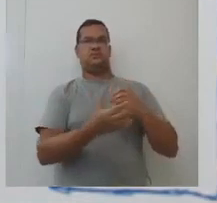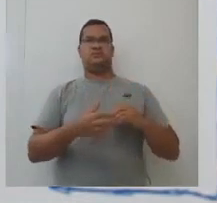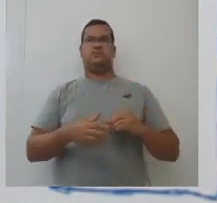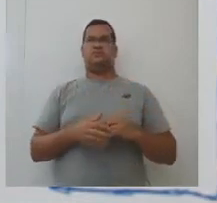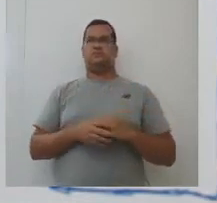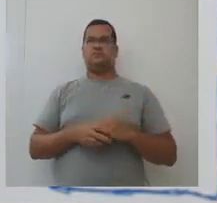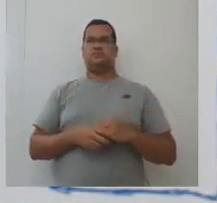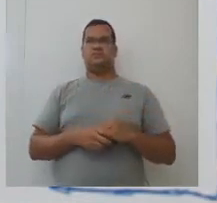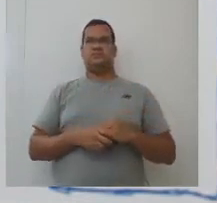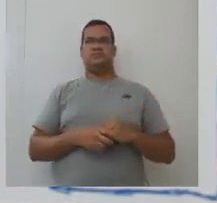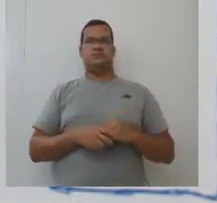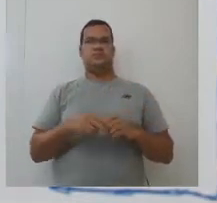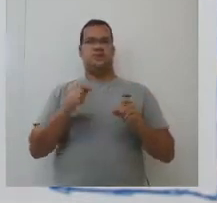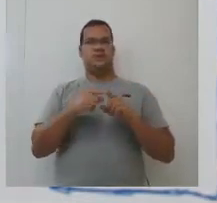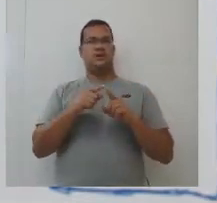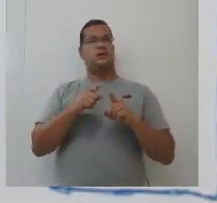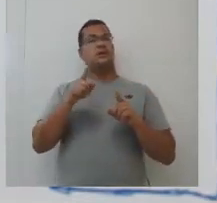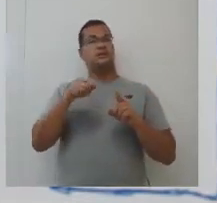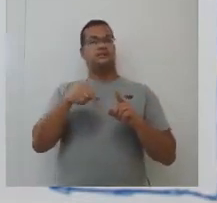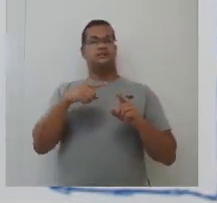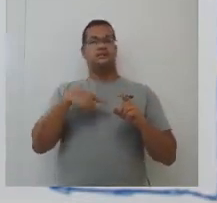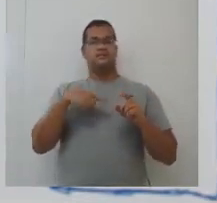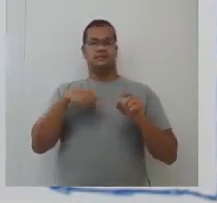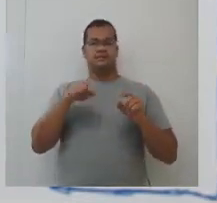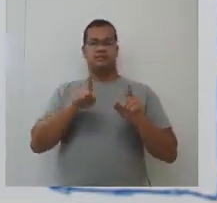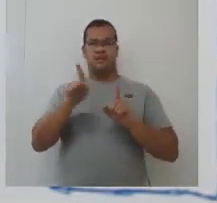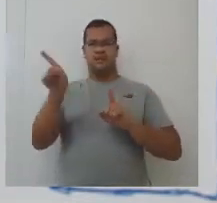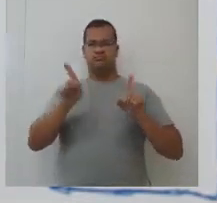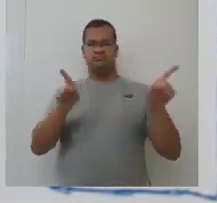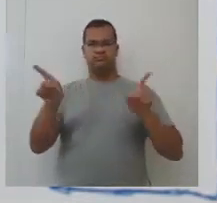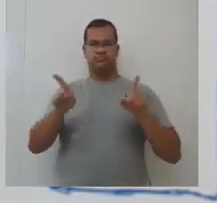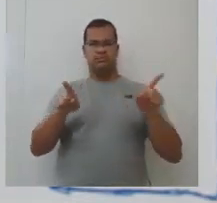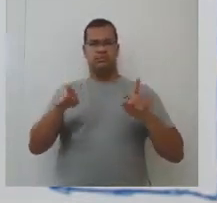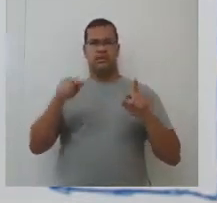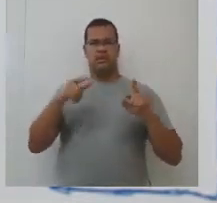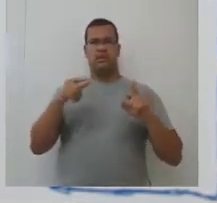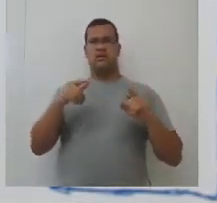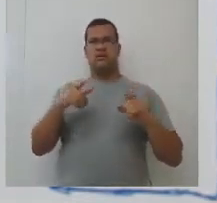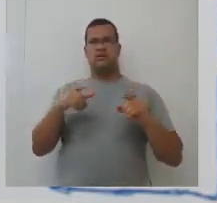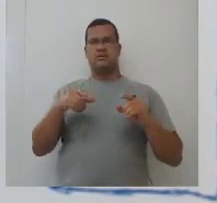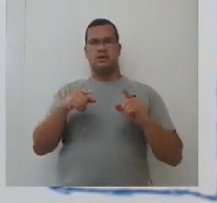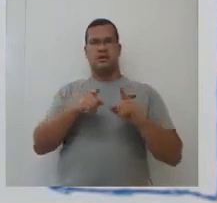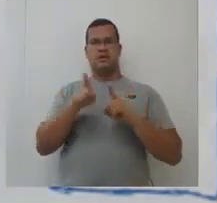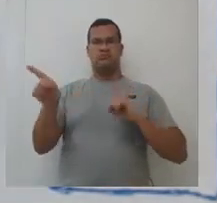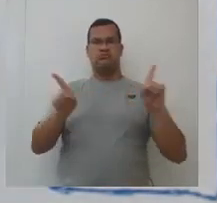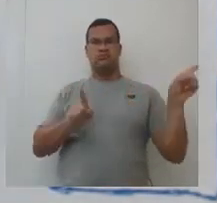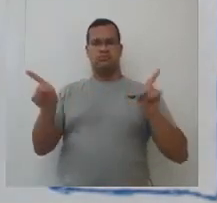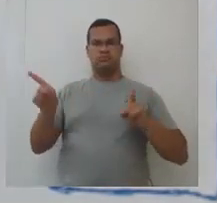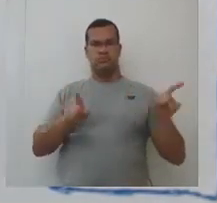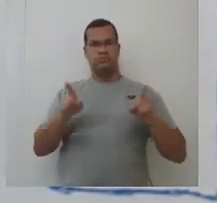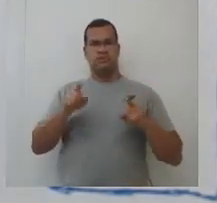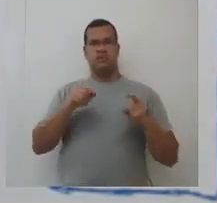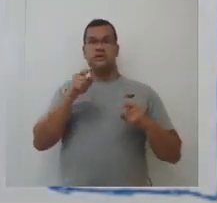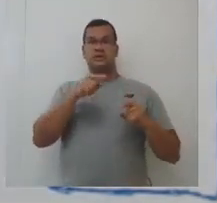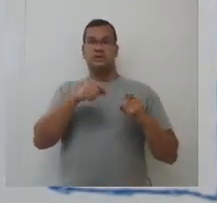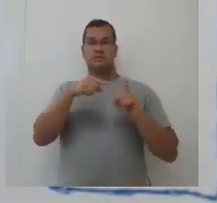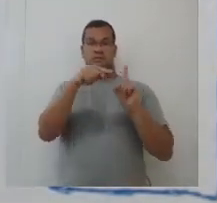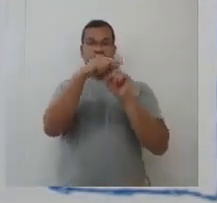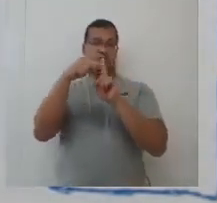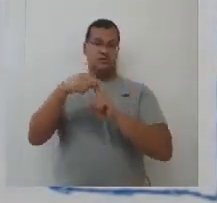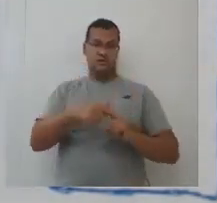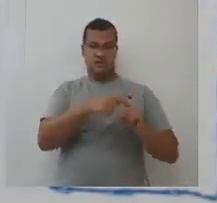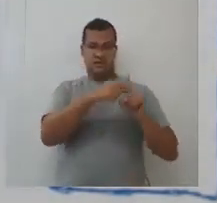vetor divergente. Quer dizer que as linhas de campo elétrico, elas divergem. Quando a carga é